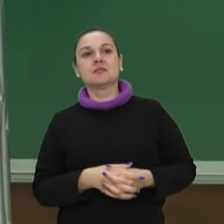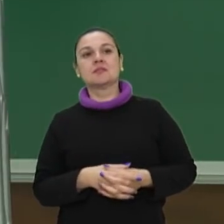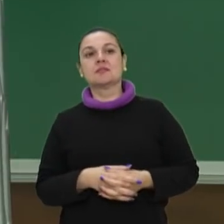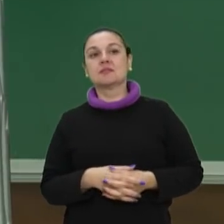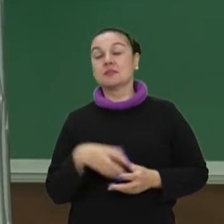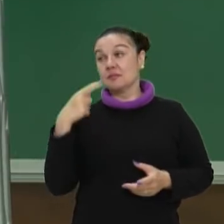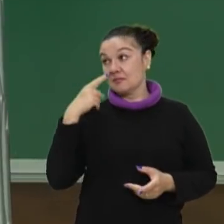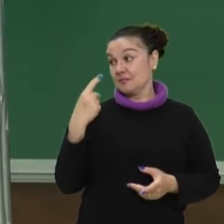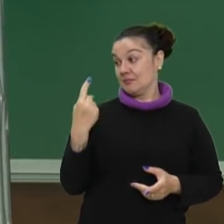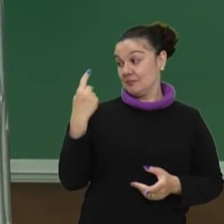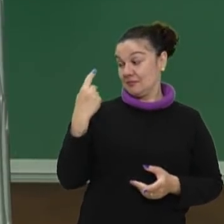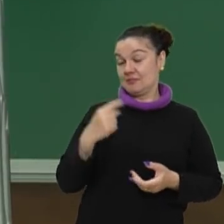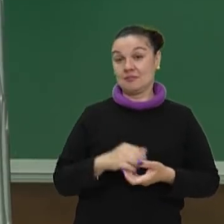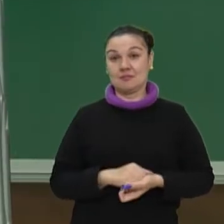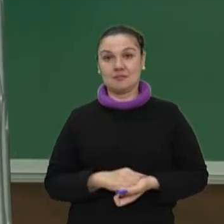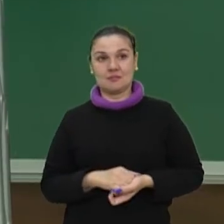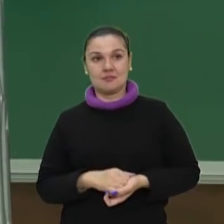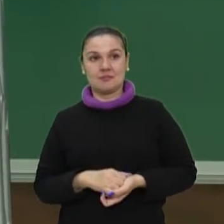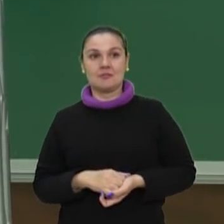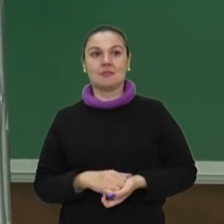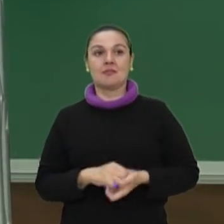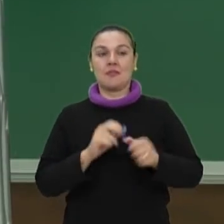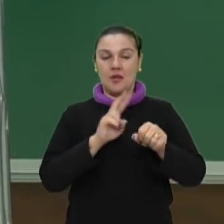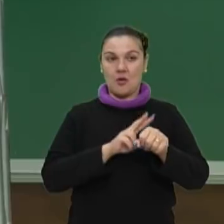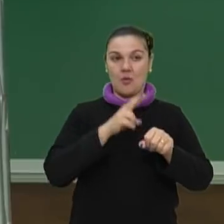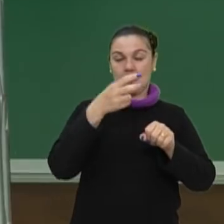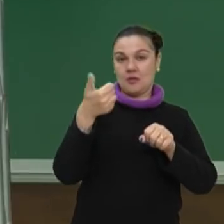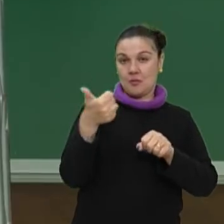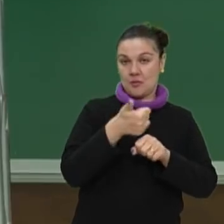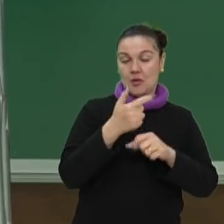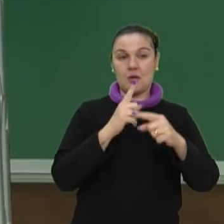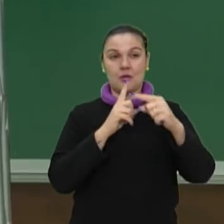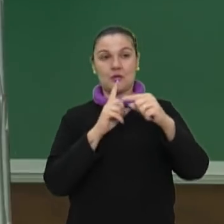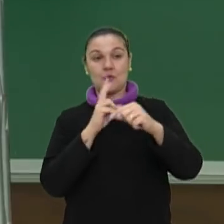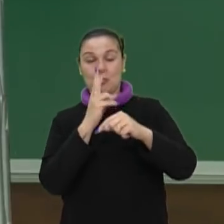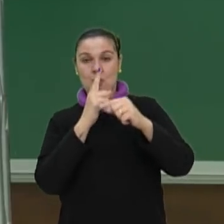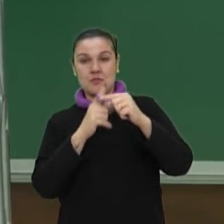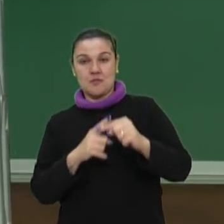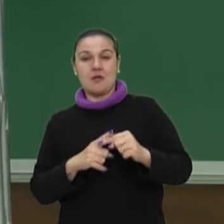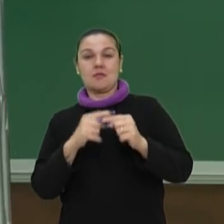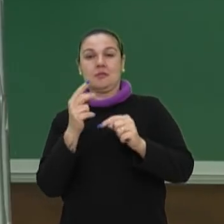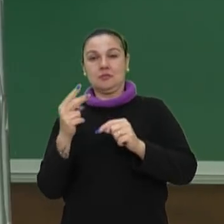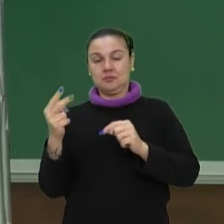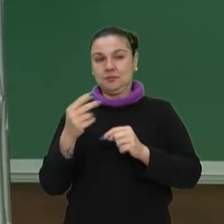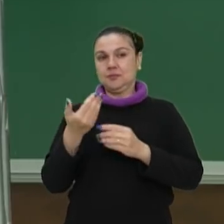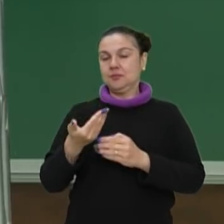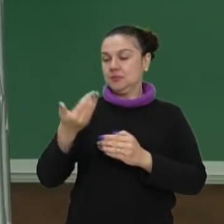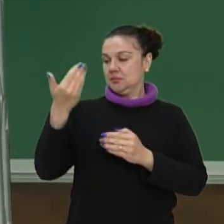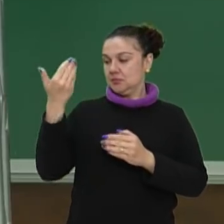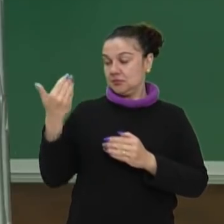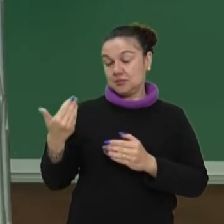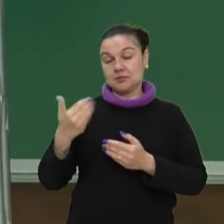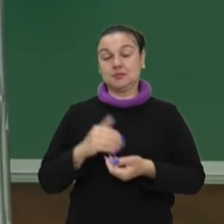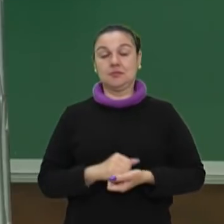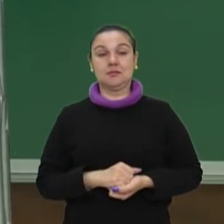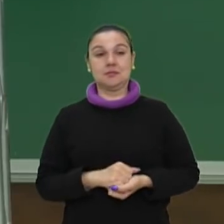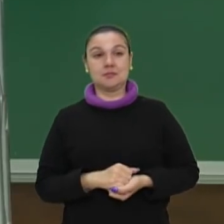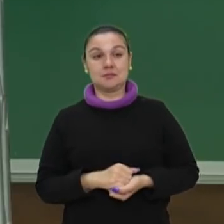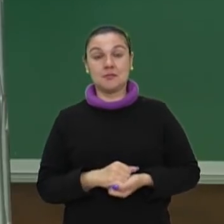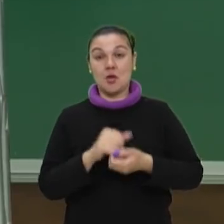mais Q elevado ao quadrado é o quadrado do primeiro, mais duas vezes o primeiro pelo segundo, mais o quadrado do